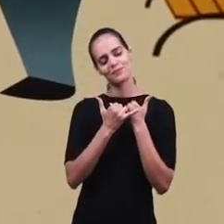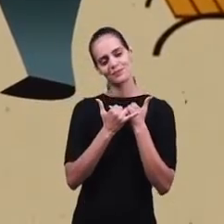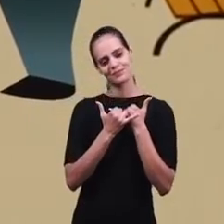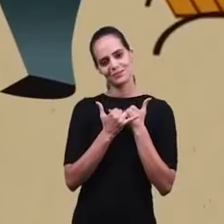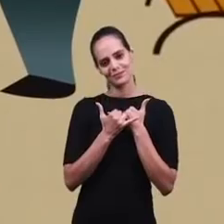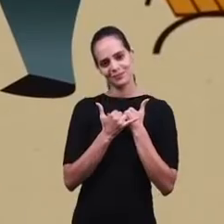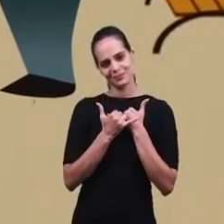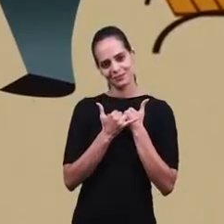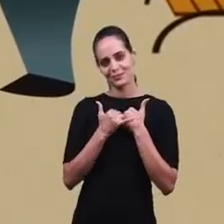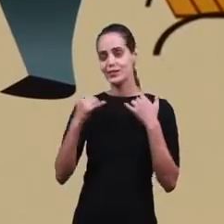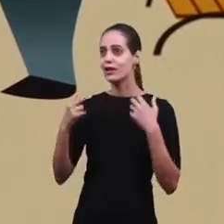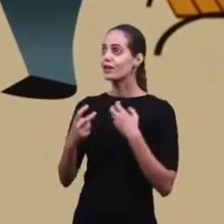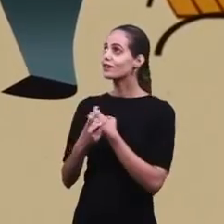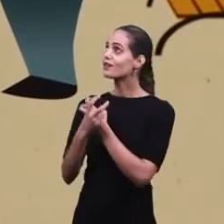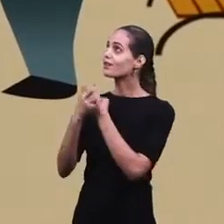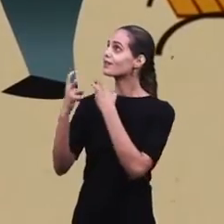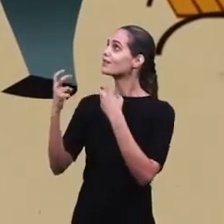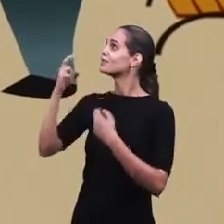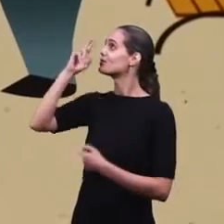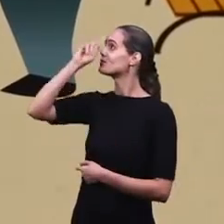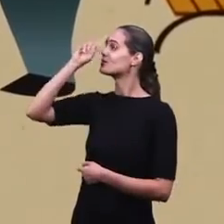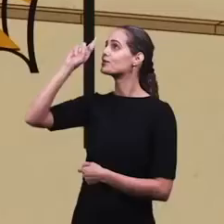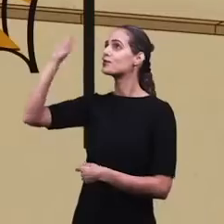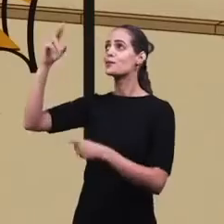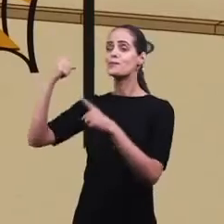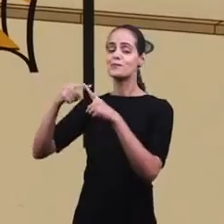para o nosso Deus, porque